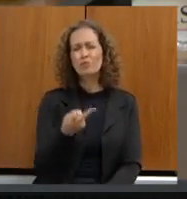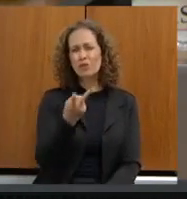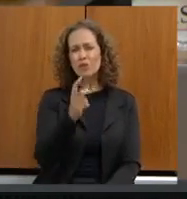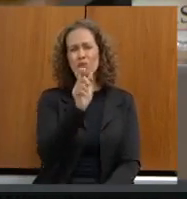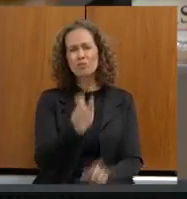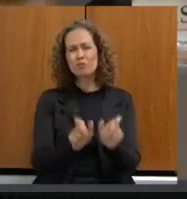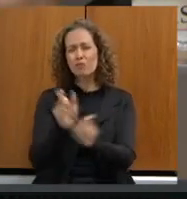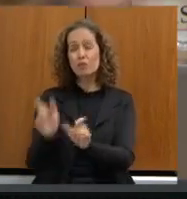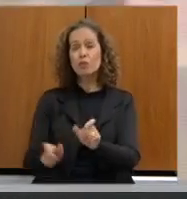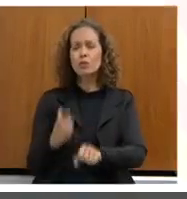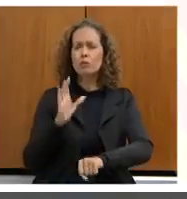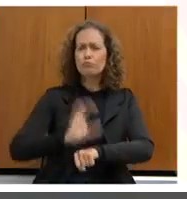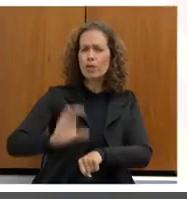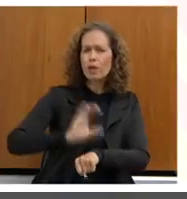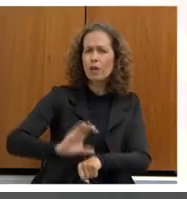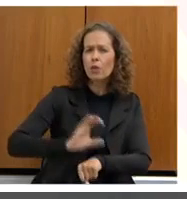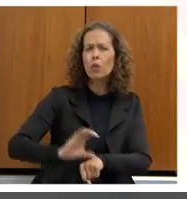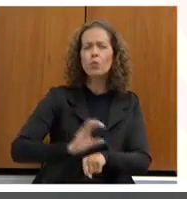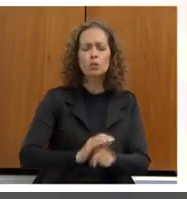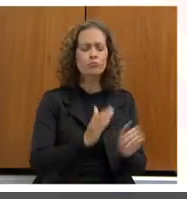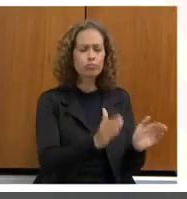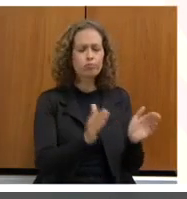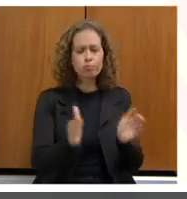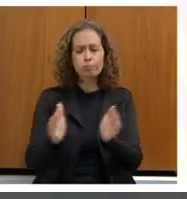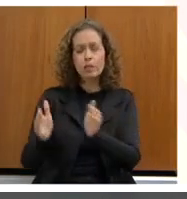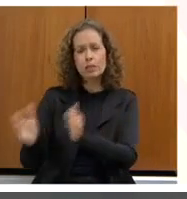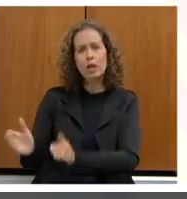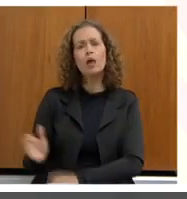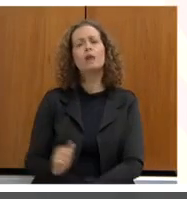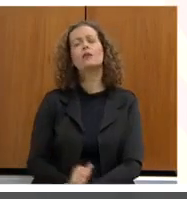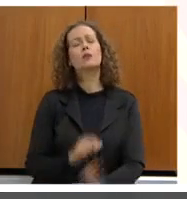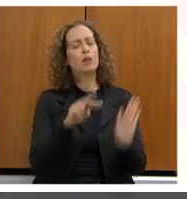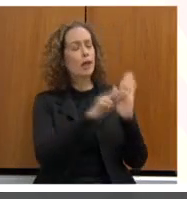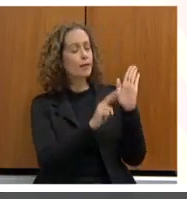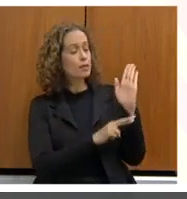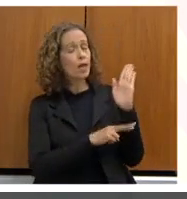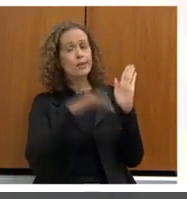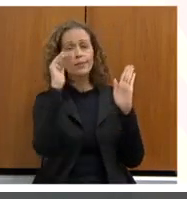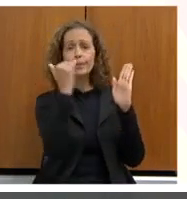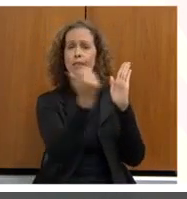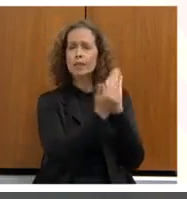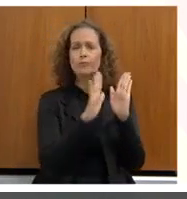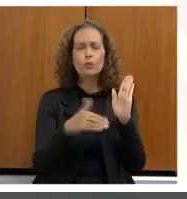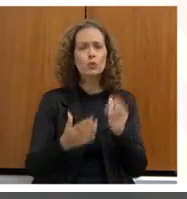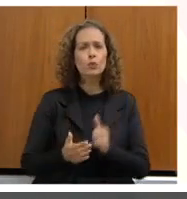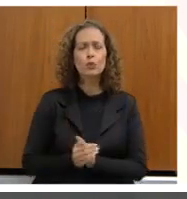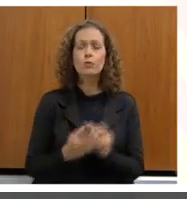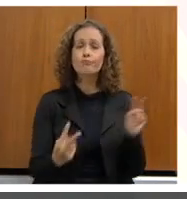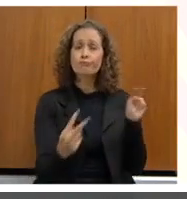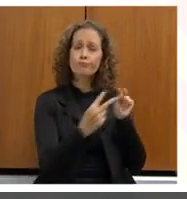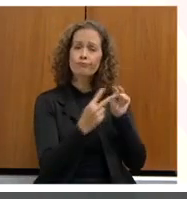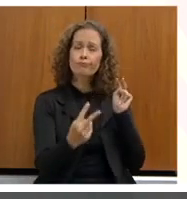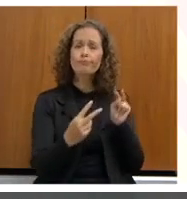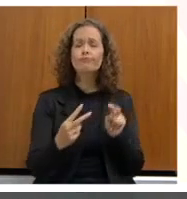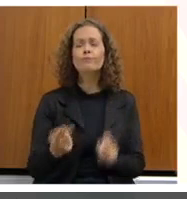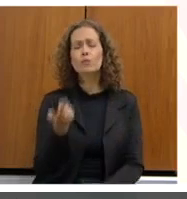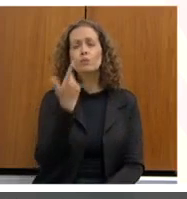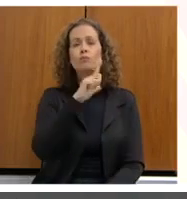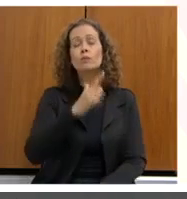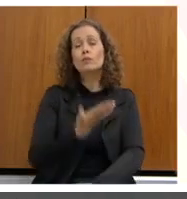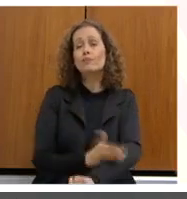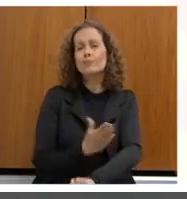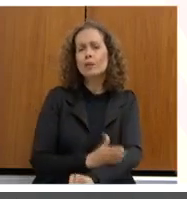curso em treinamento dividido nas diversas salas seguindo todos os protocolos para o EAD nós conseguimos treinar